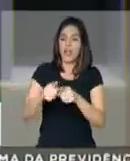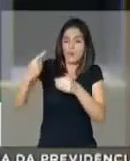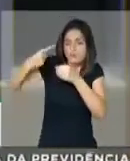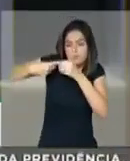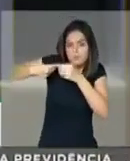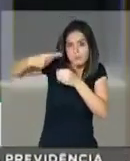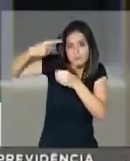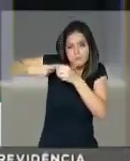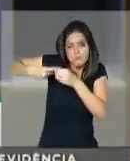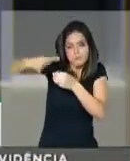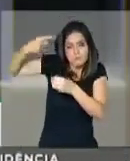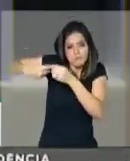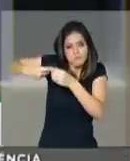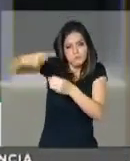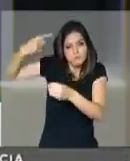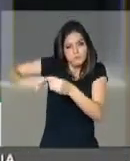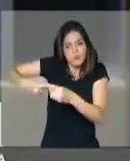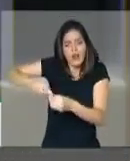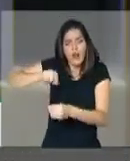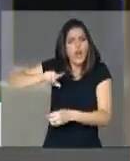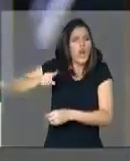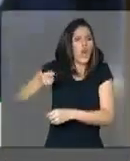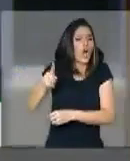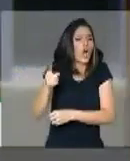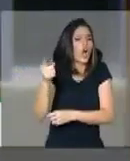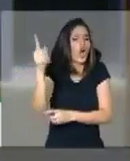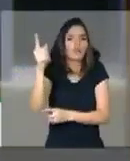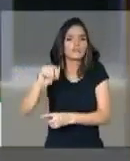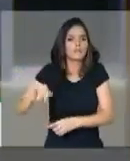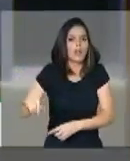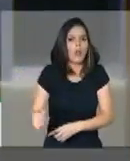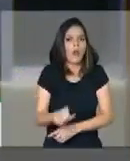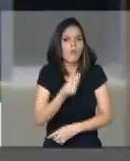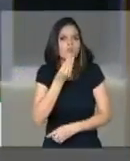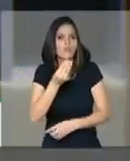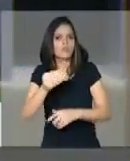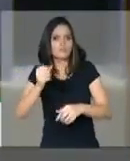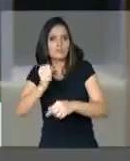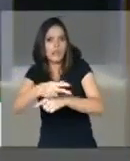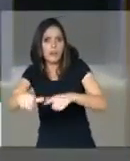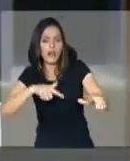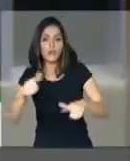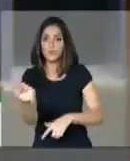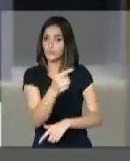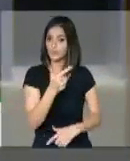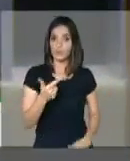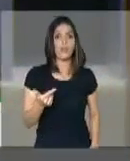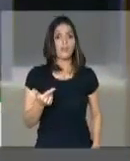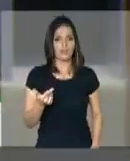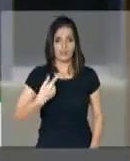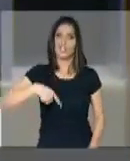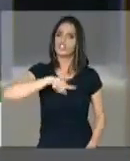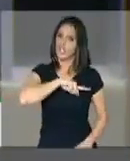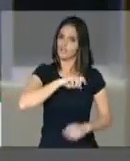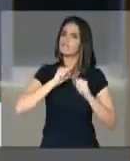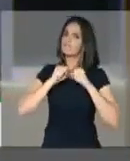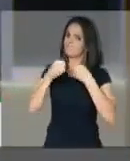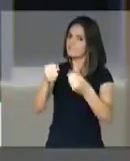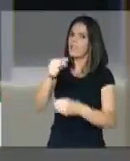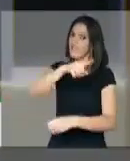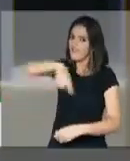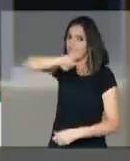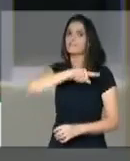interior do nosso país, sem oportunidade de geração de emprego. Nós defendemos esse Brasil